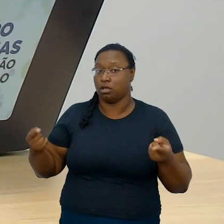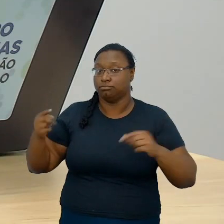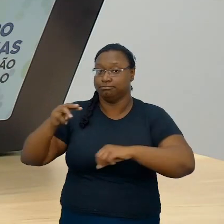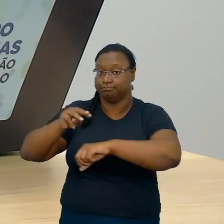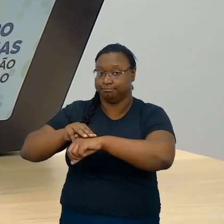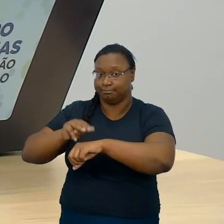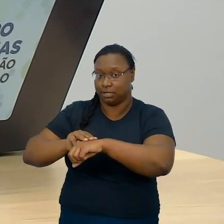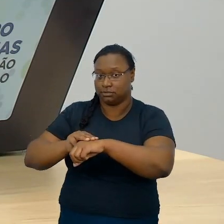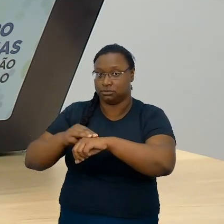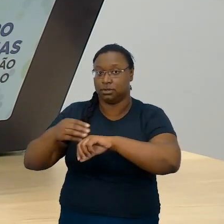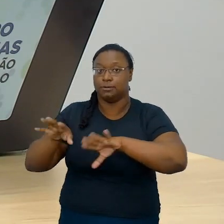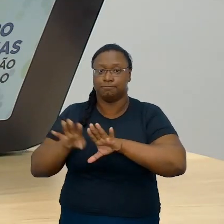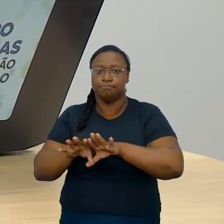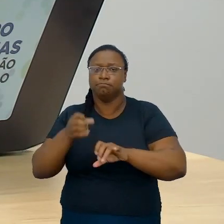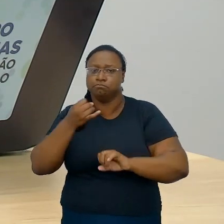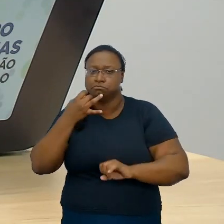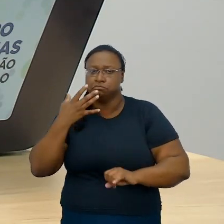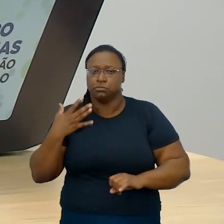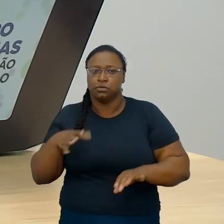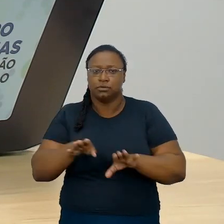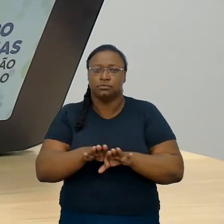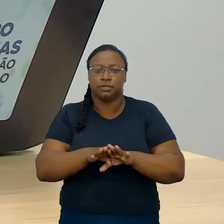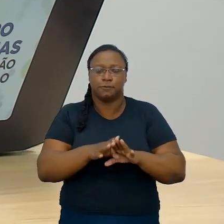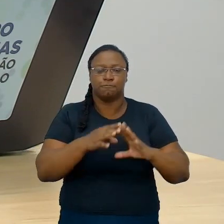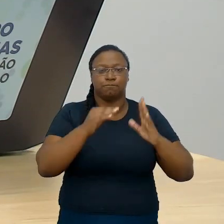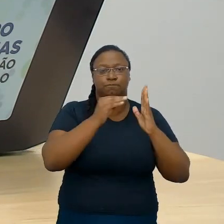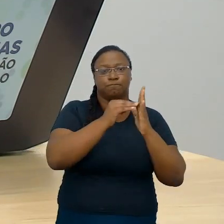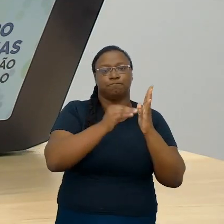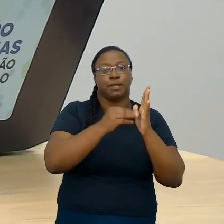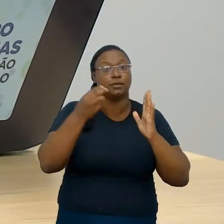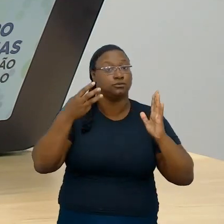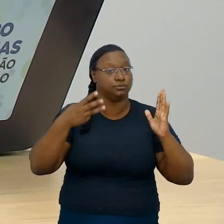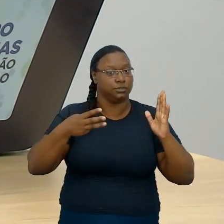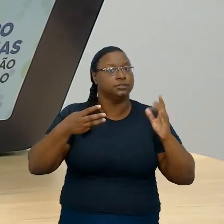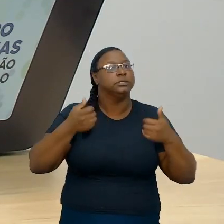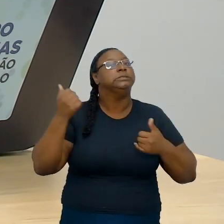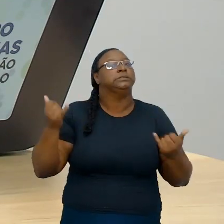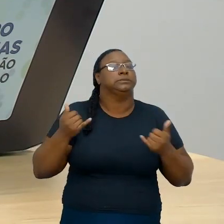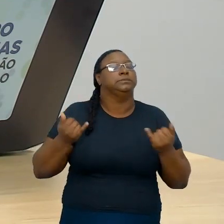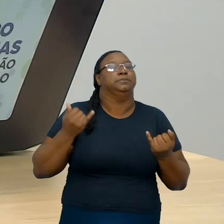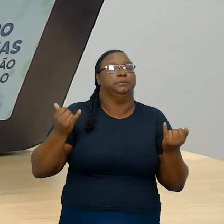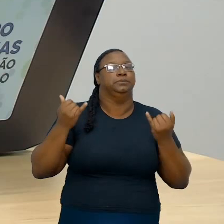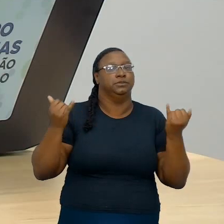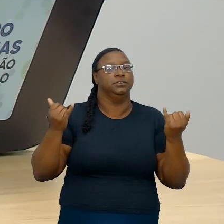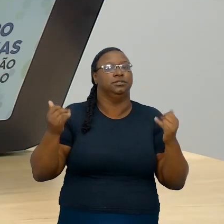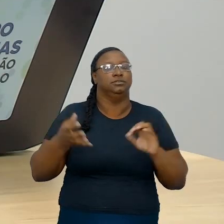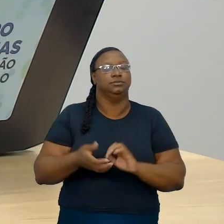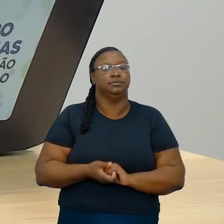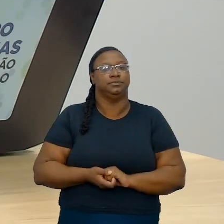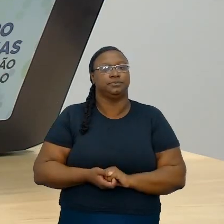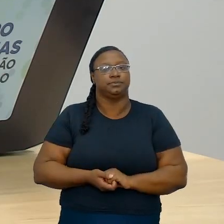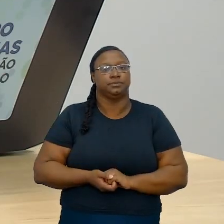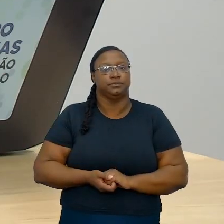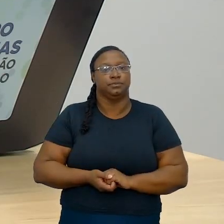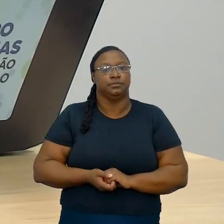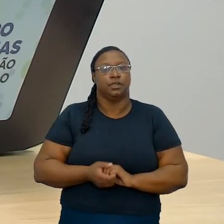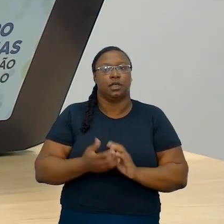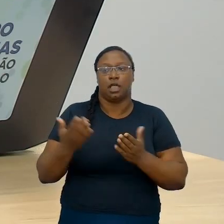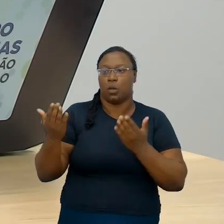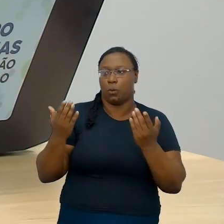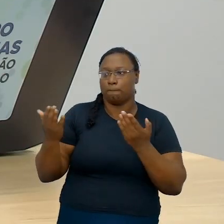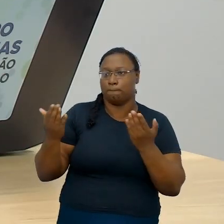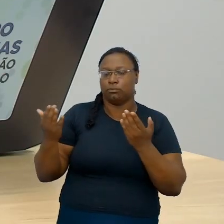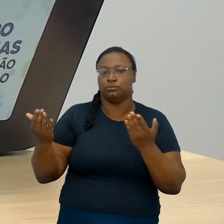né, no componente 3, né, essa abordagem. É muito interessante, né? Essa integração que ele faz entre as áreas,